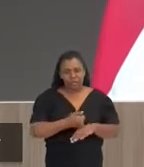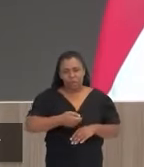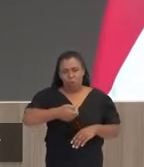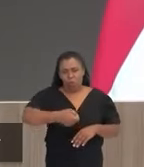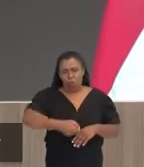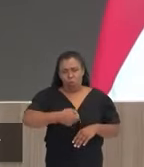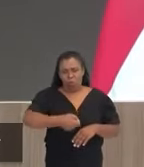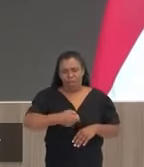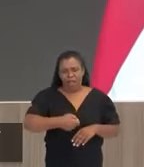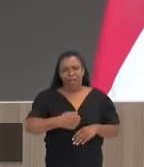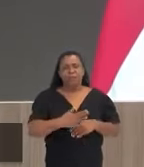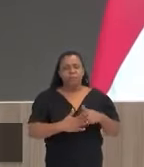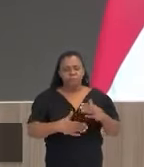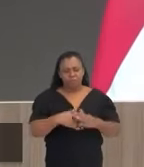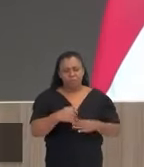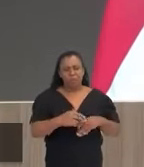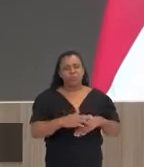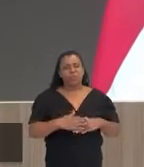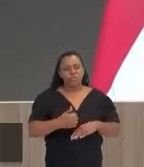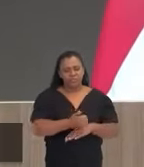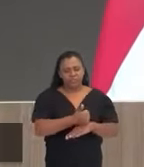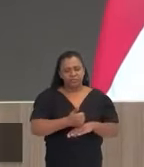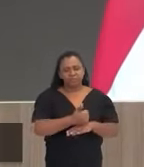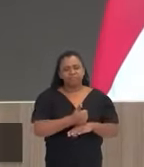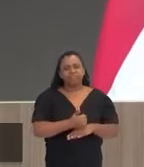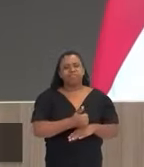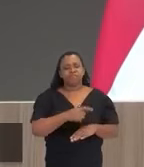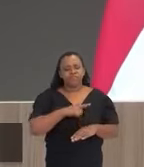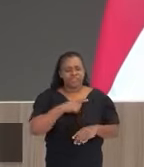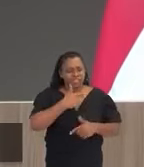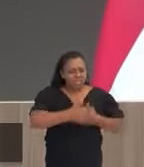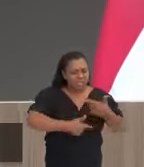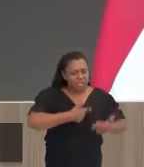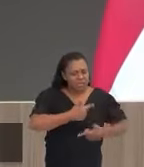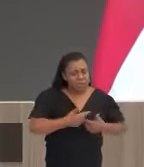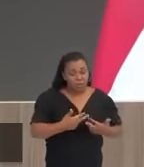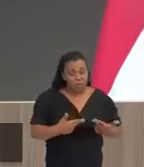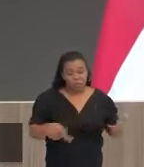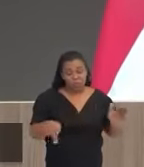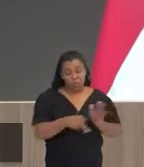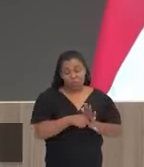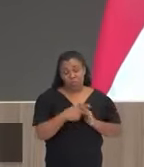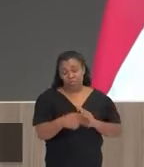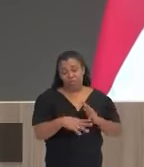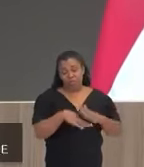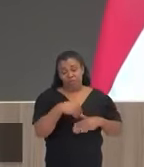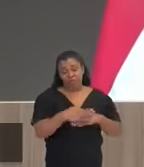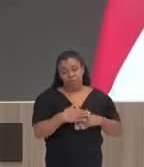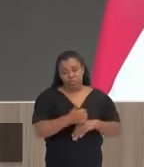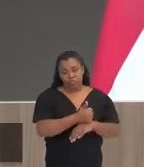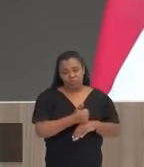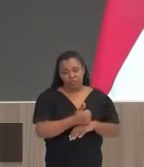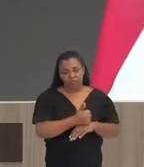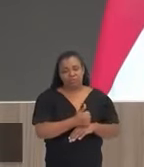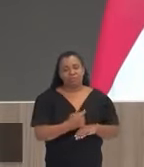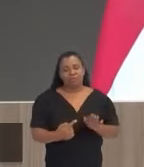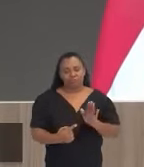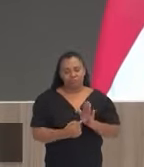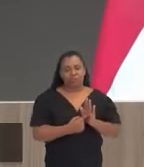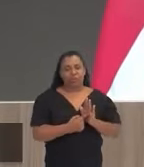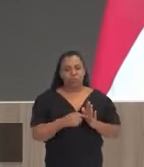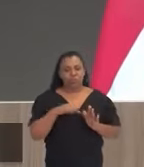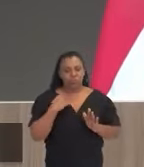tratados como profissionais e exigidas todas as atividades profissionais. Essa denúncia nós apuramos